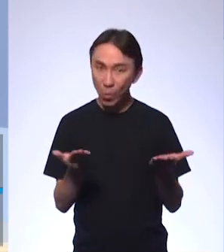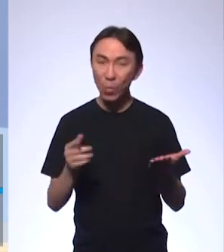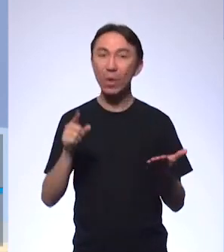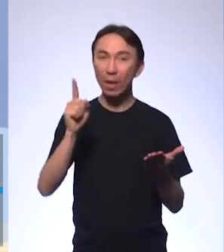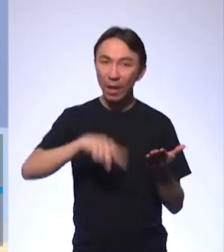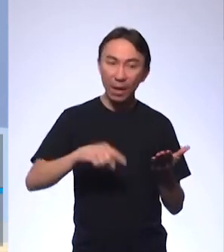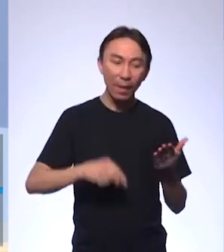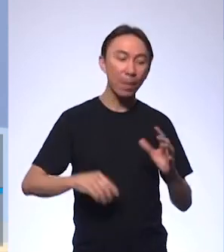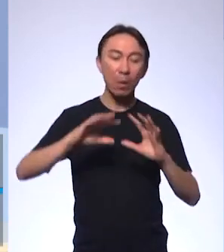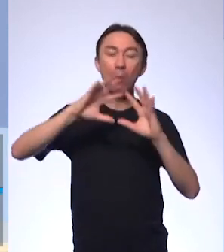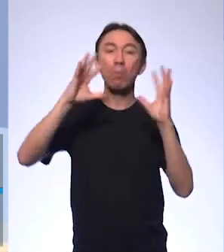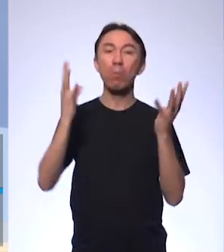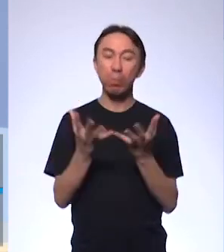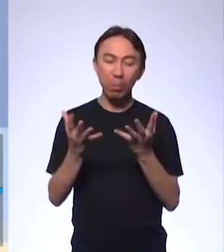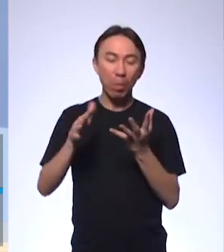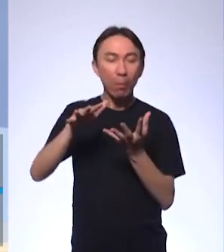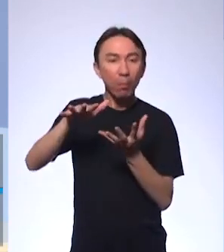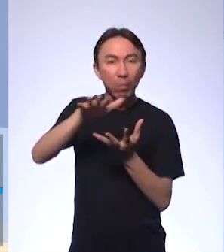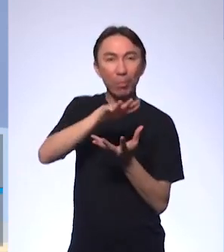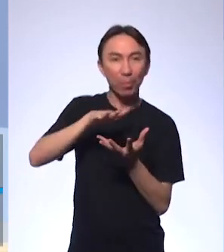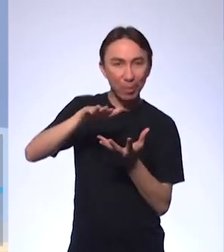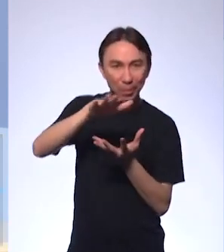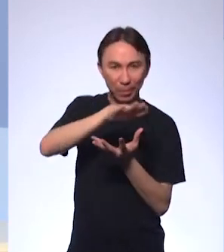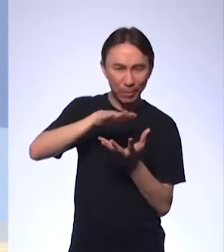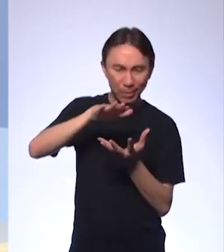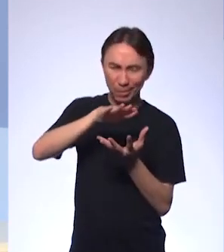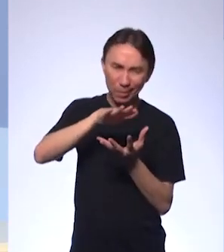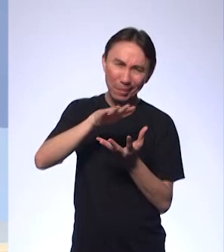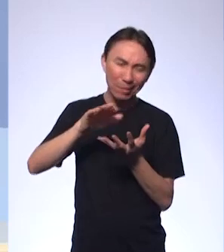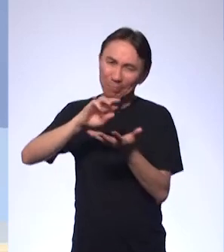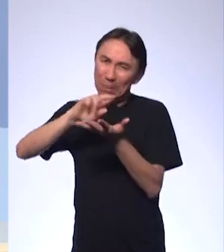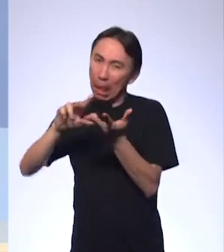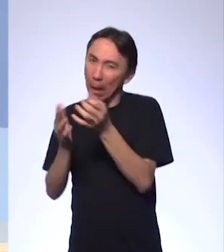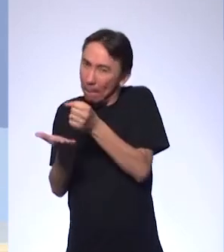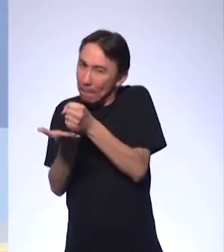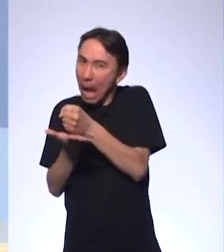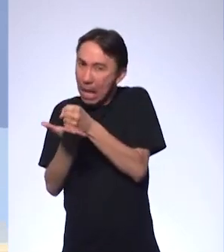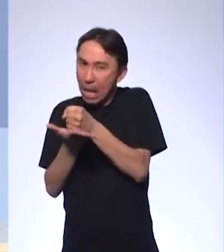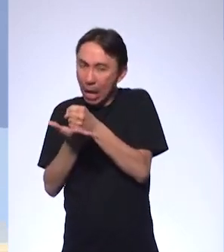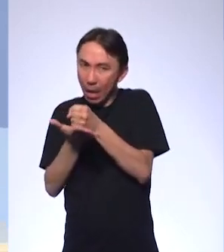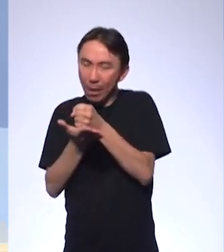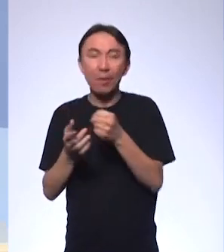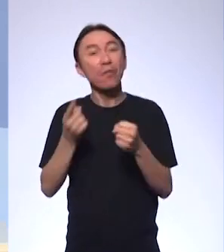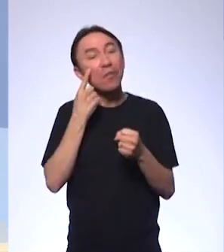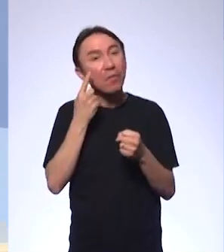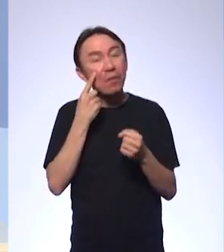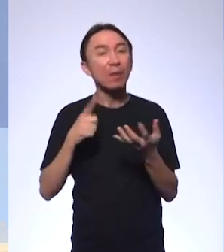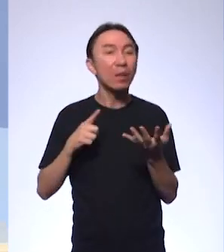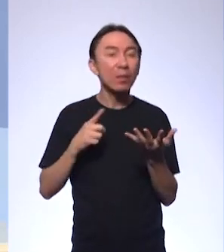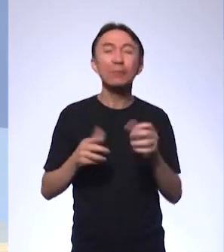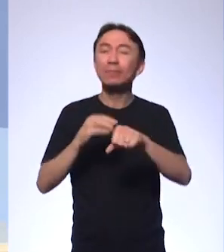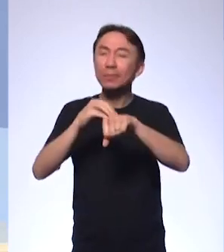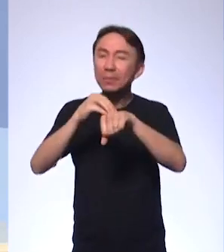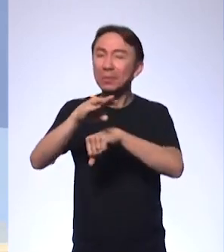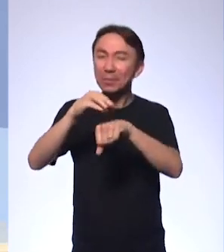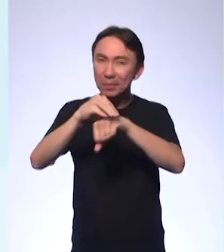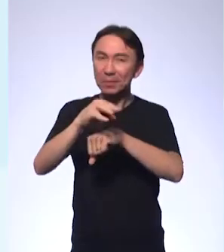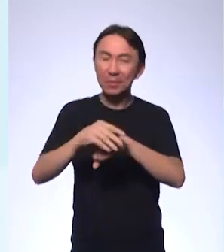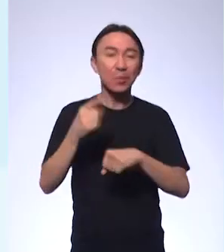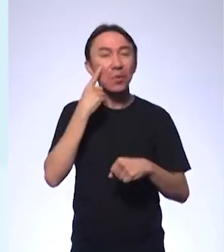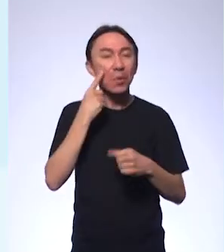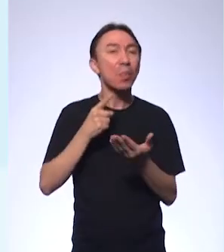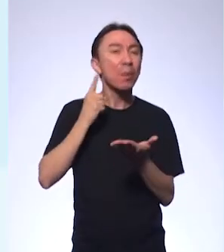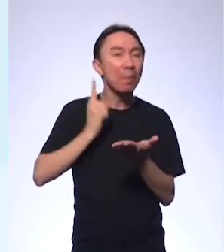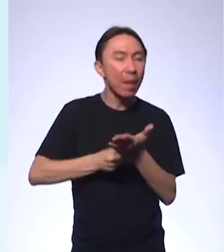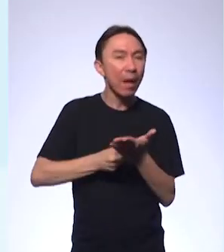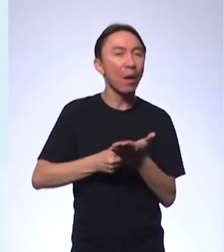ecossistema, características básicas. E para isso, vamos fazer nossas orientações, né? Que sempre nós fazemos orientações prévias, aqueles nossos combinados de sempre, até.